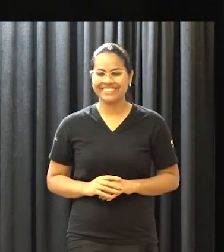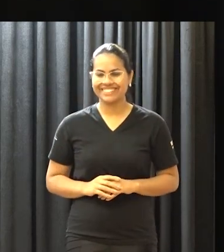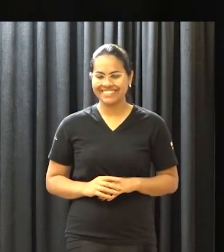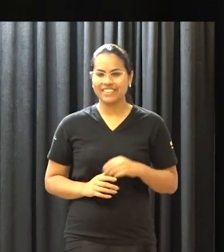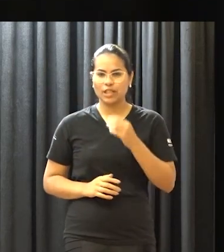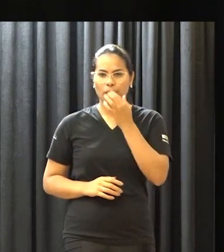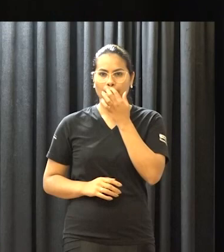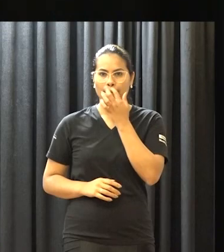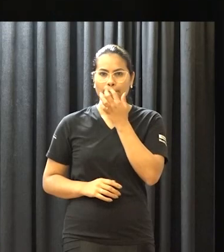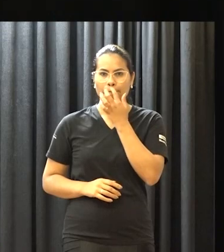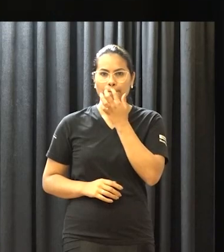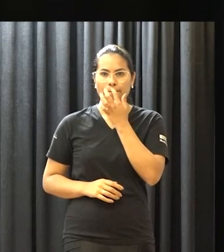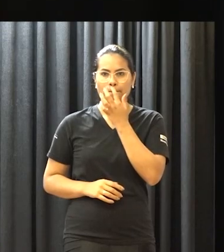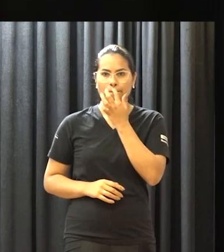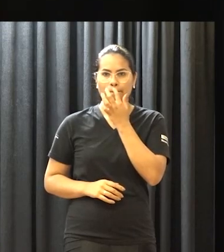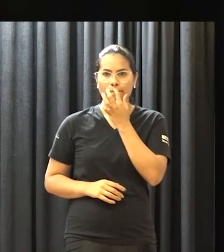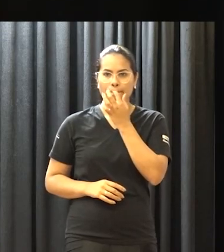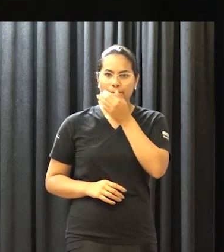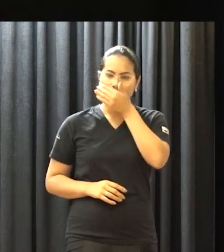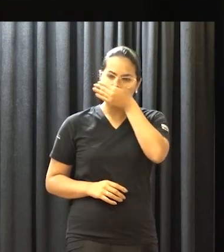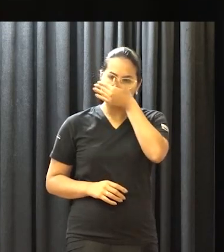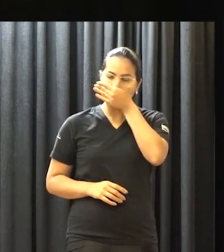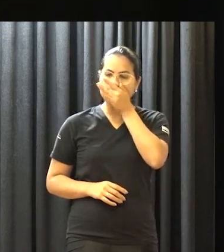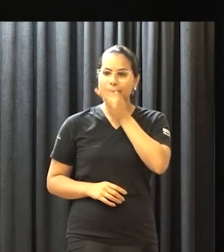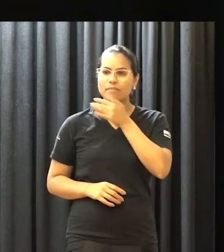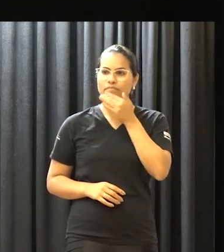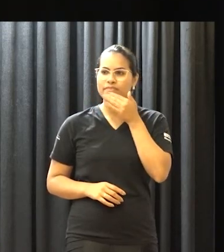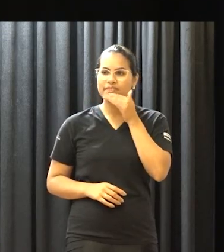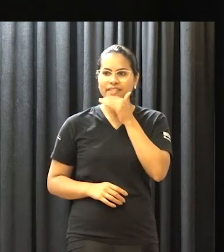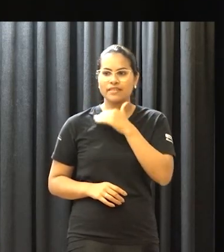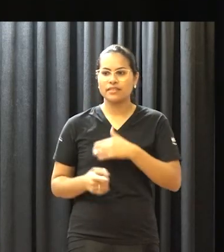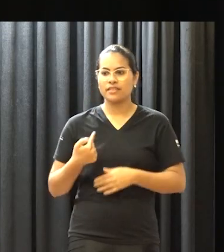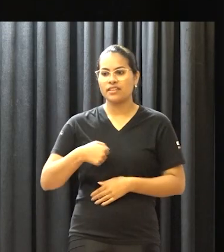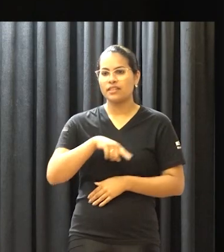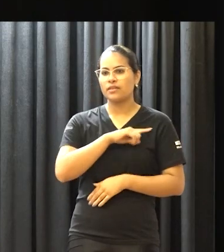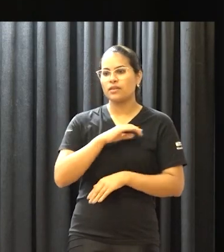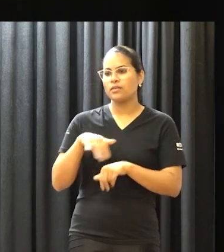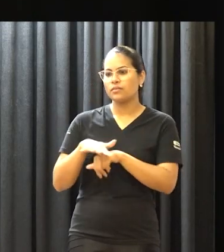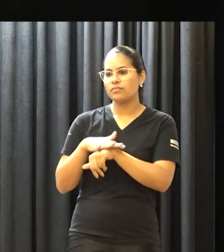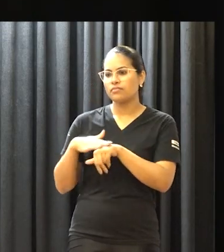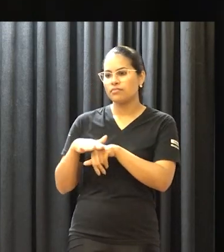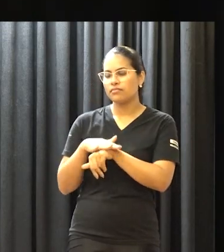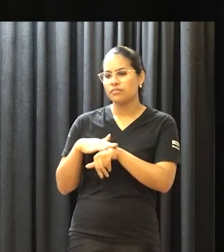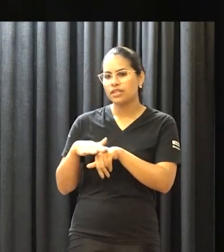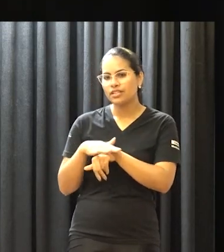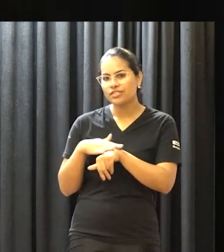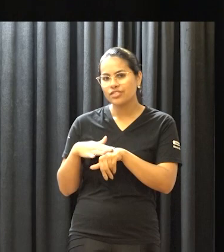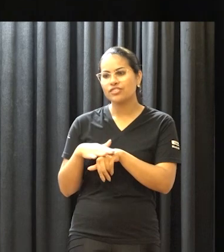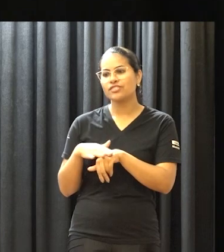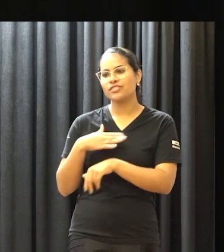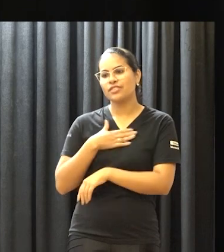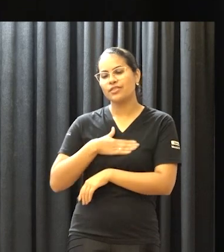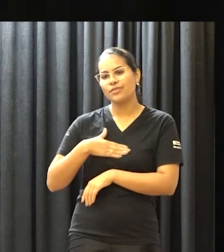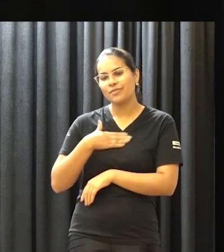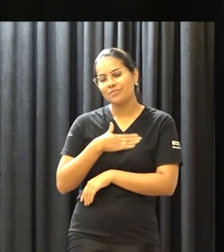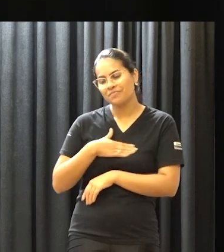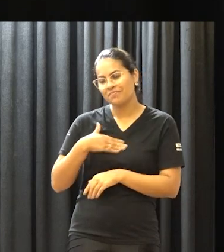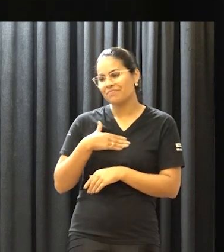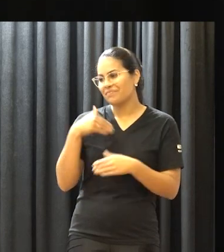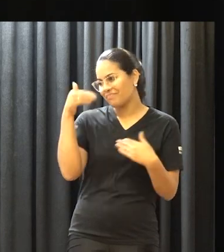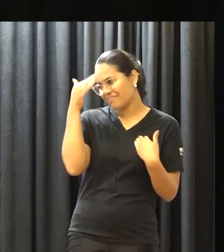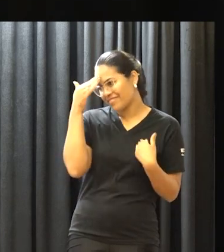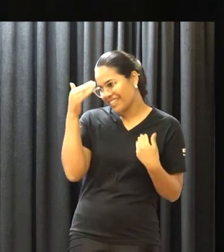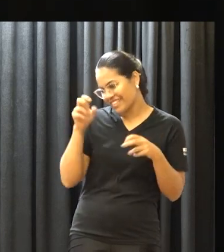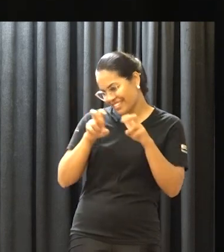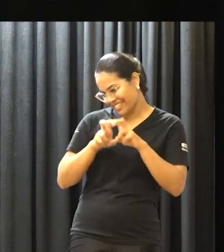vou fazer... Aqui foi conversado, primeiro caiu uma reiriça, aqui nessa mesa... com